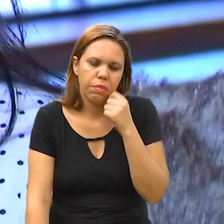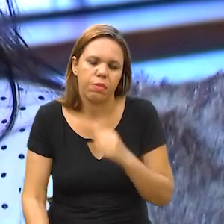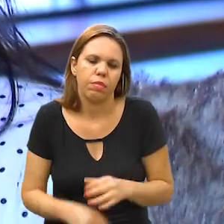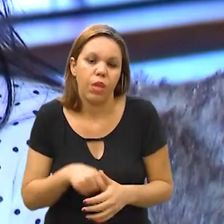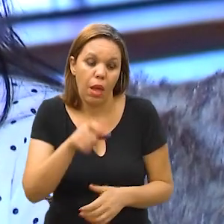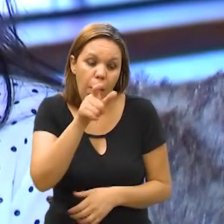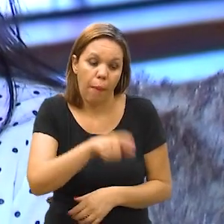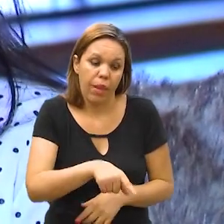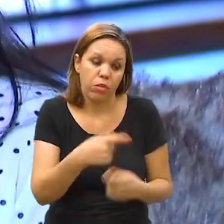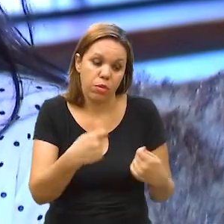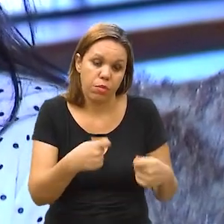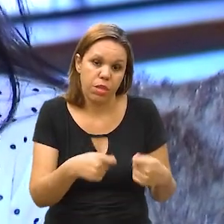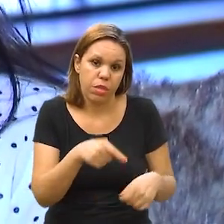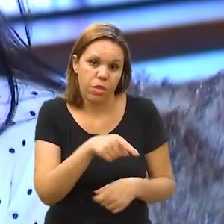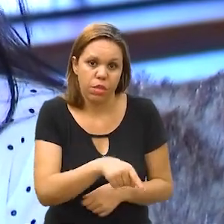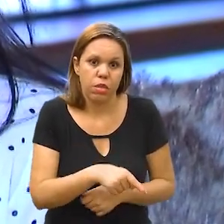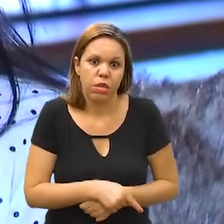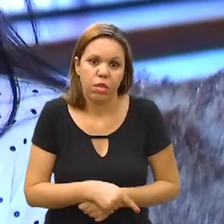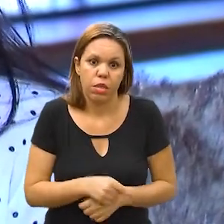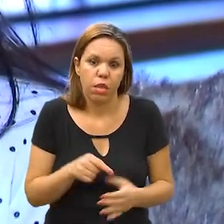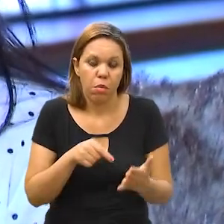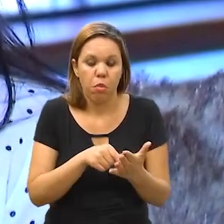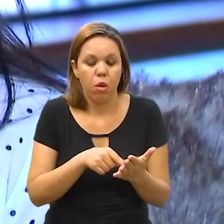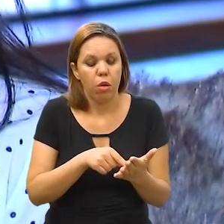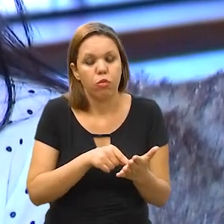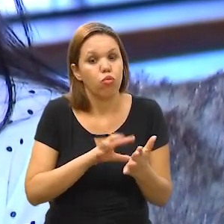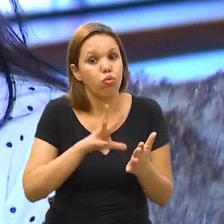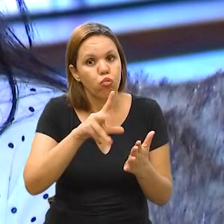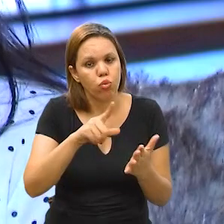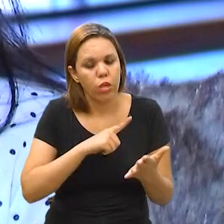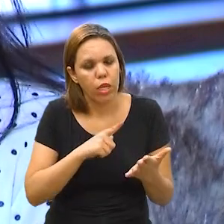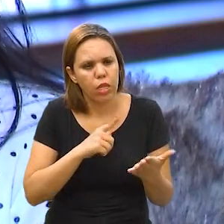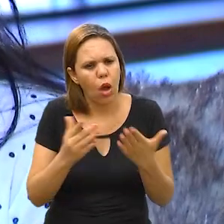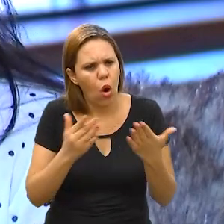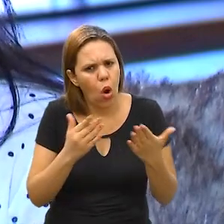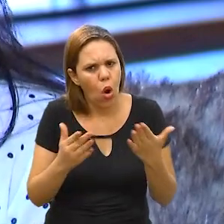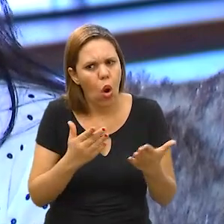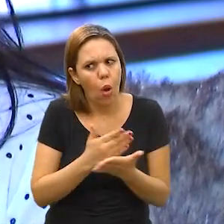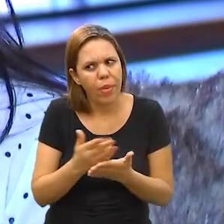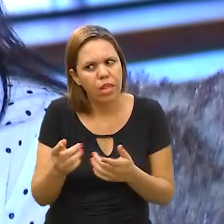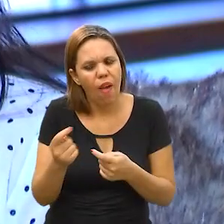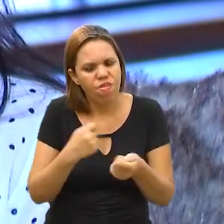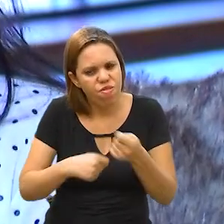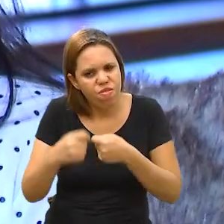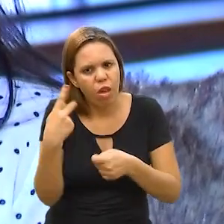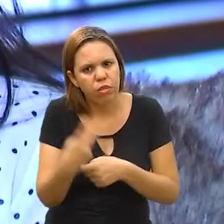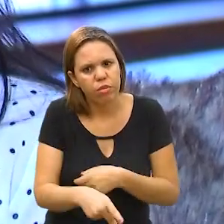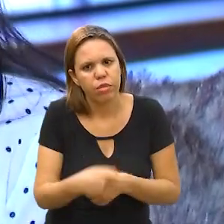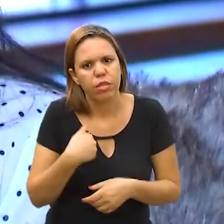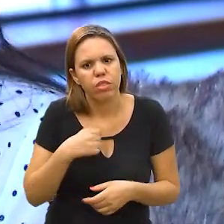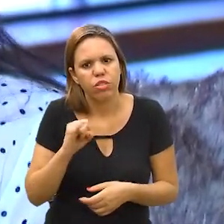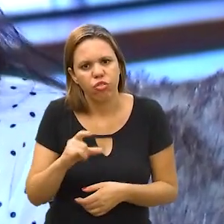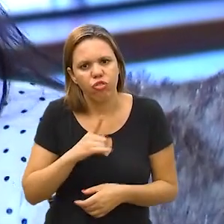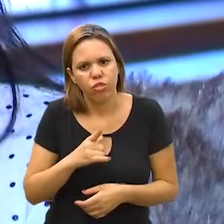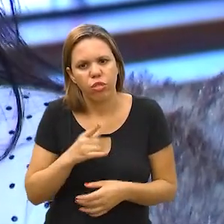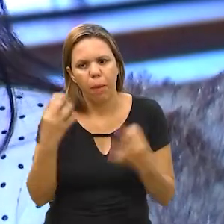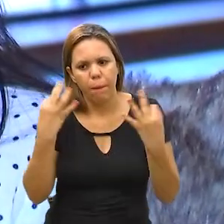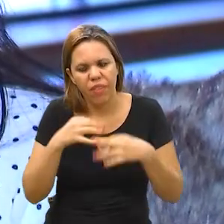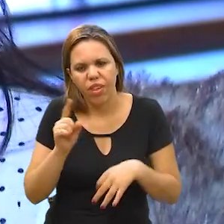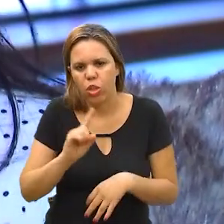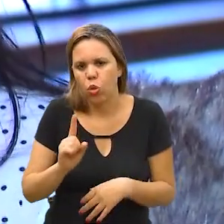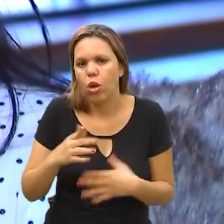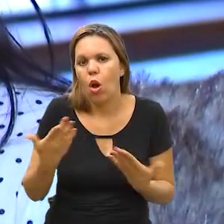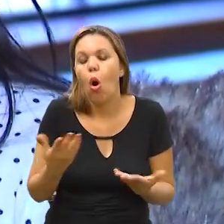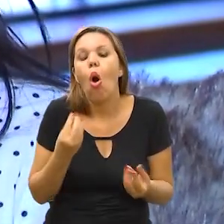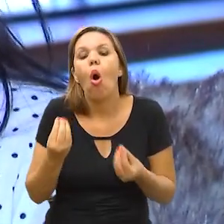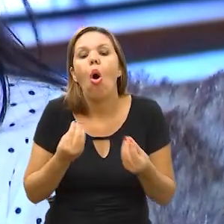Ele precisa colocar na frente dele tudo que ele tem e começar o seu negócio, independente se a coisa já está perfeita ou não,